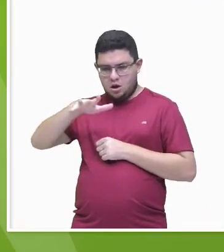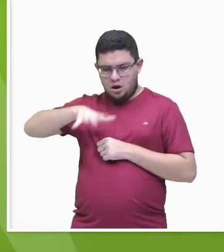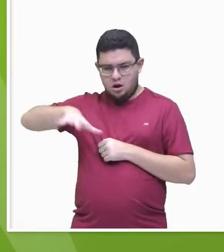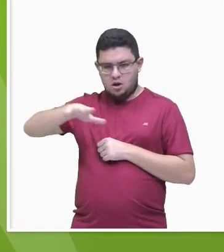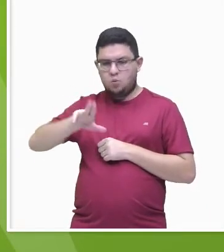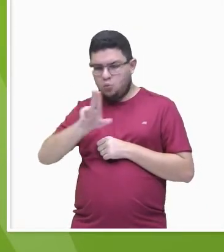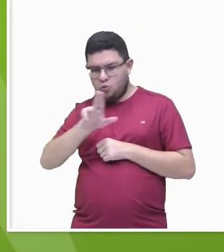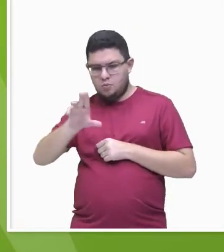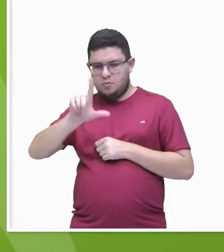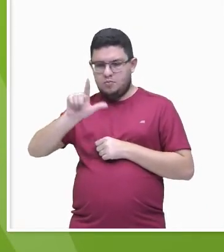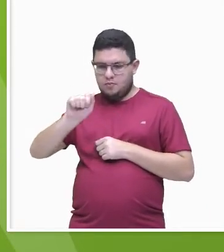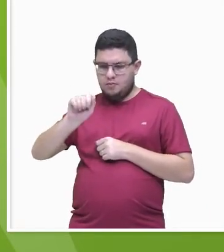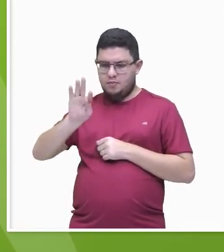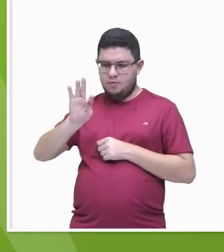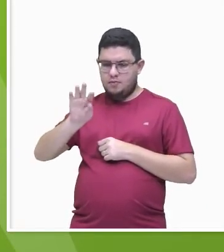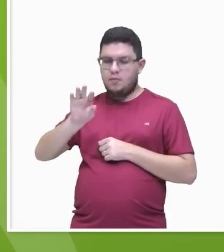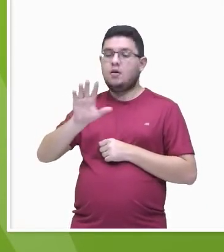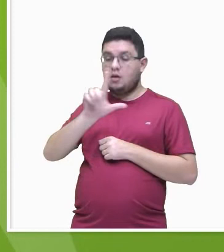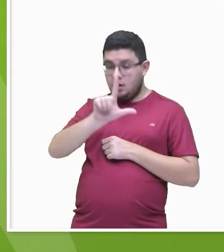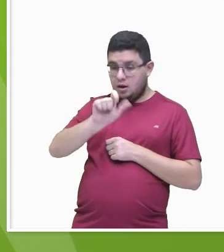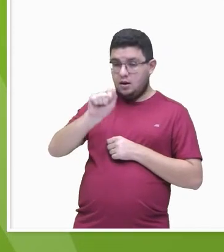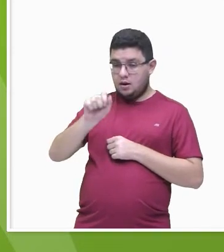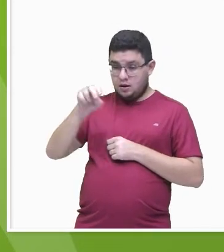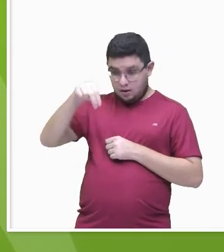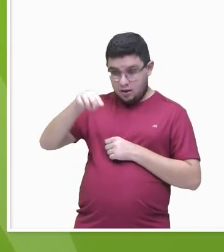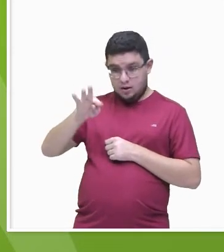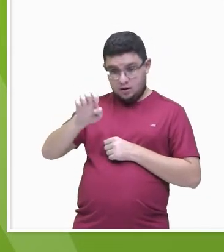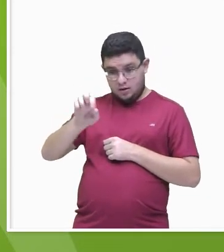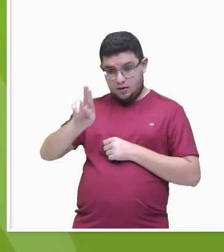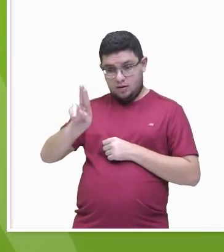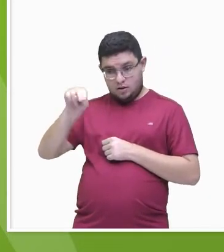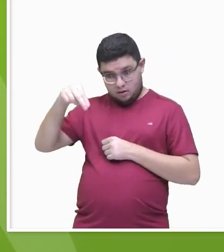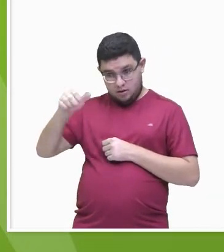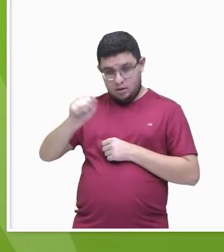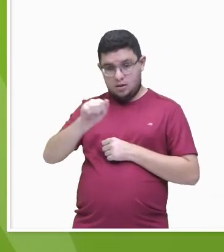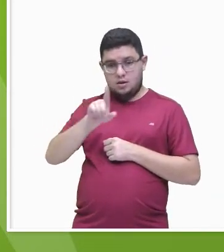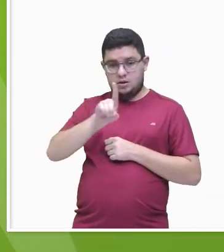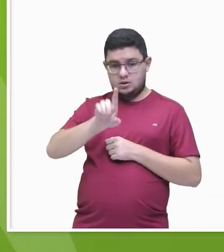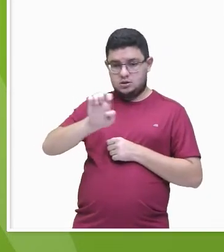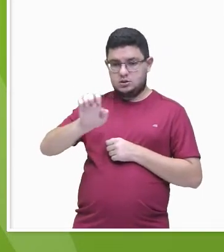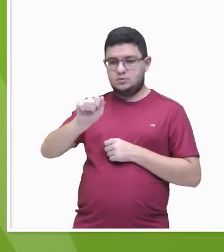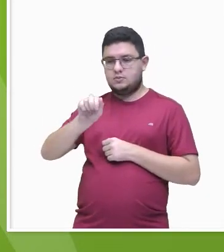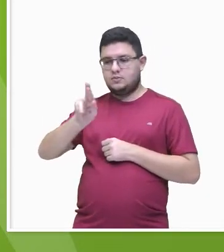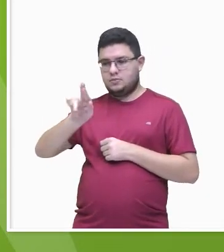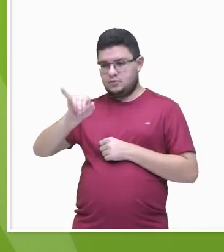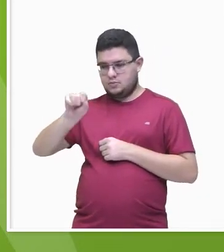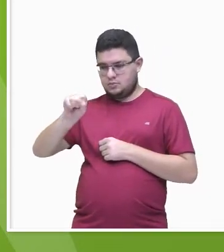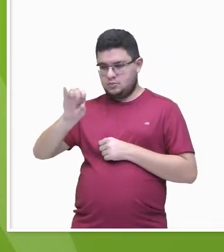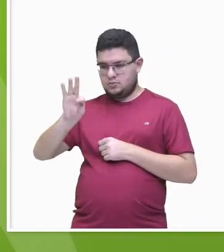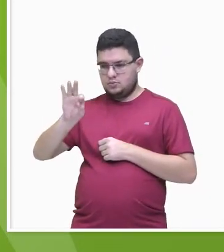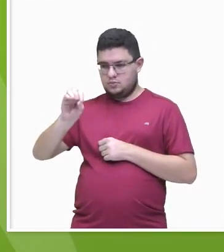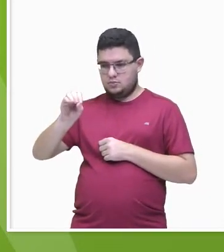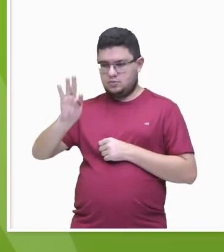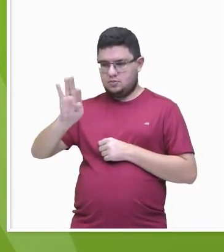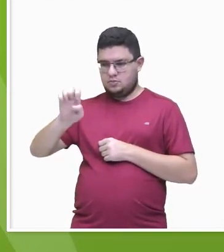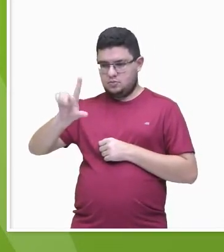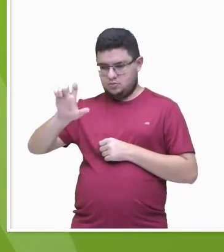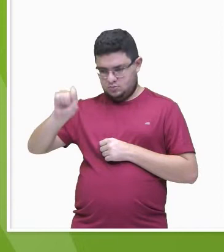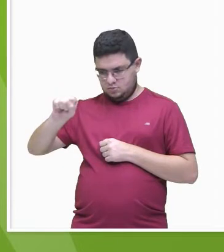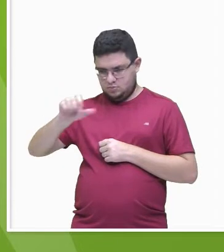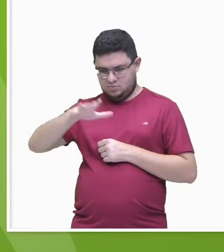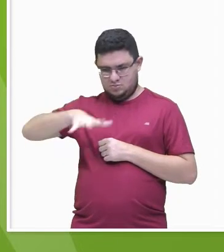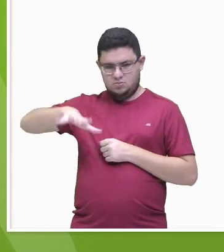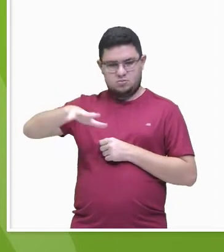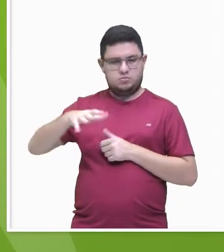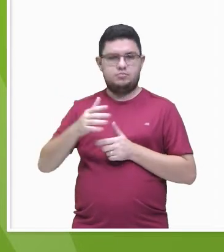de Aristóteles, que fica nessa região aqui, certo? Nessa região aqui nós temos a lanterna de Aristóteles. E aí vamos ver